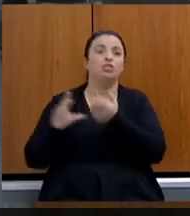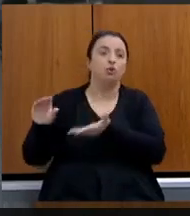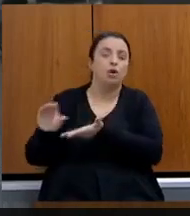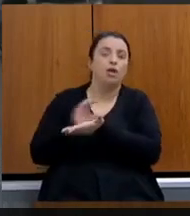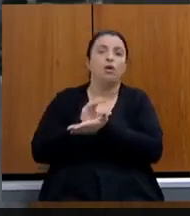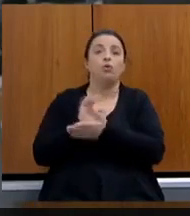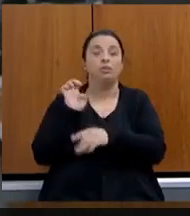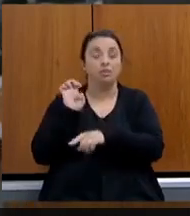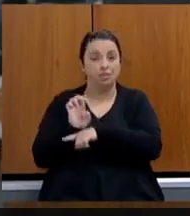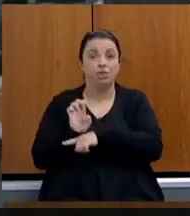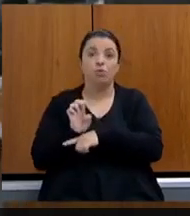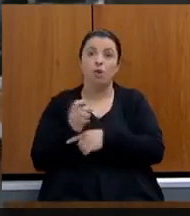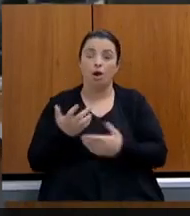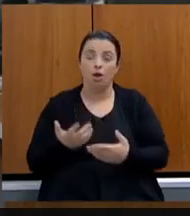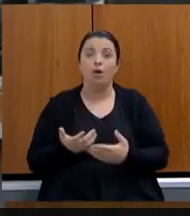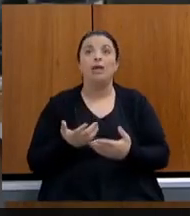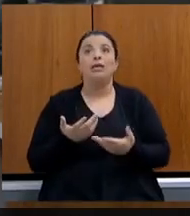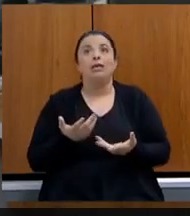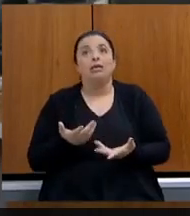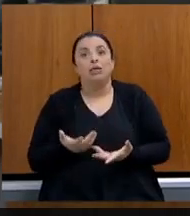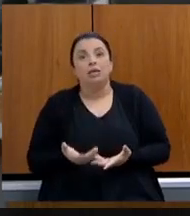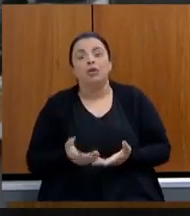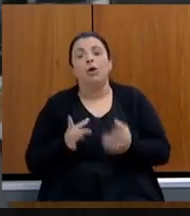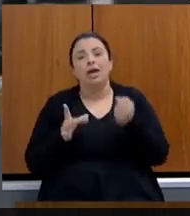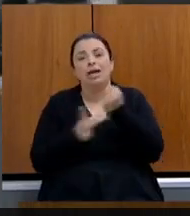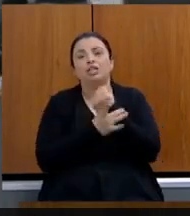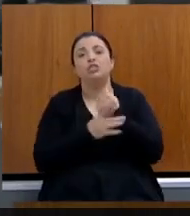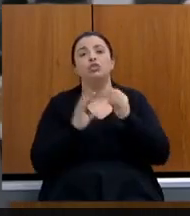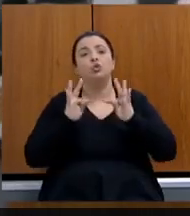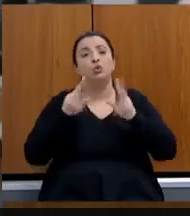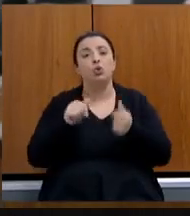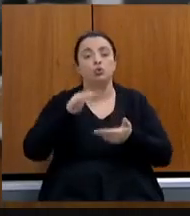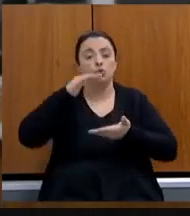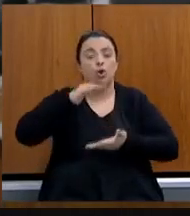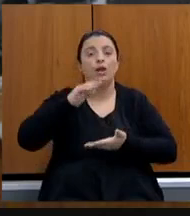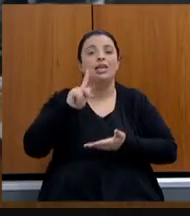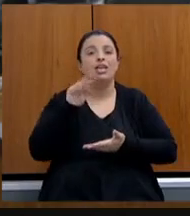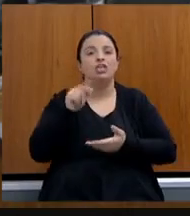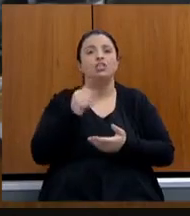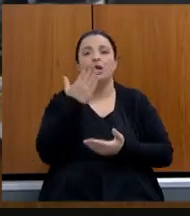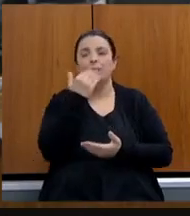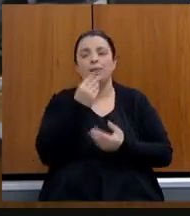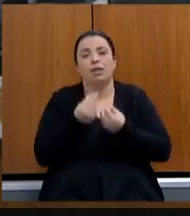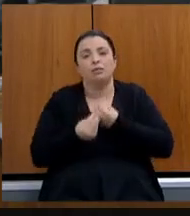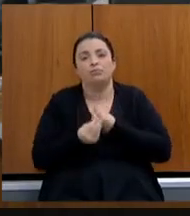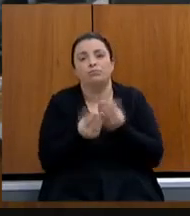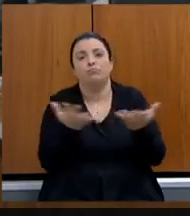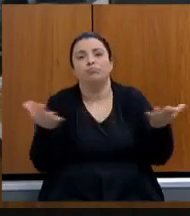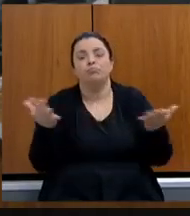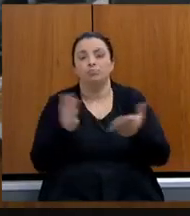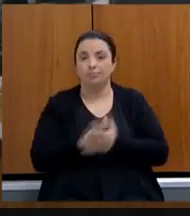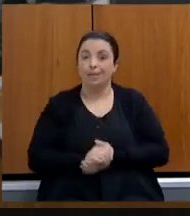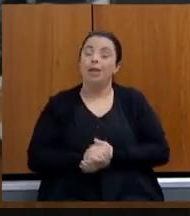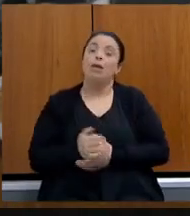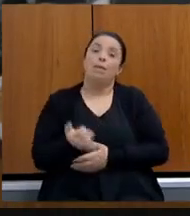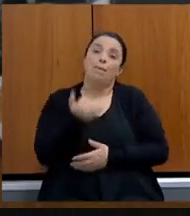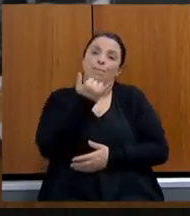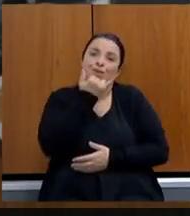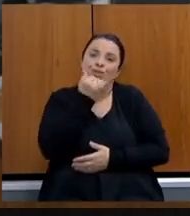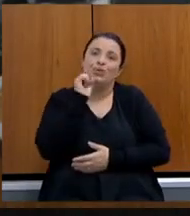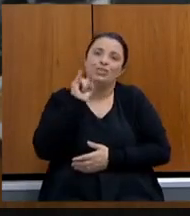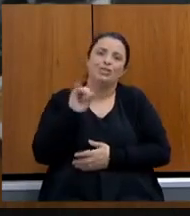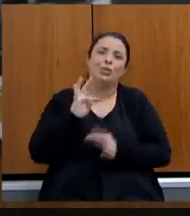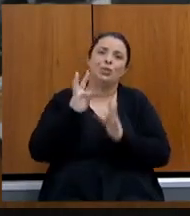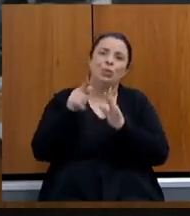E aí garantido todo acompanhamento de distribuição dos kits de alimentação muito obrigada Deputado Me perdoa se eu não consegui